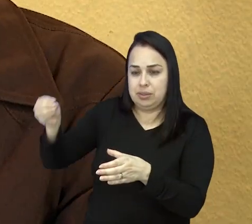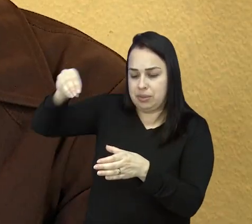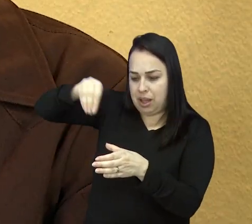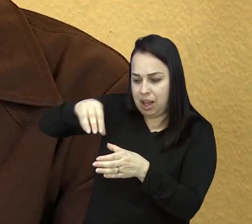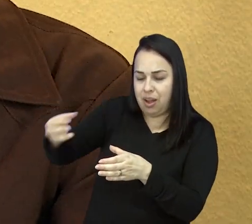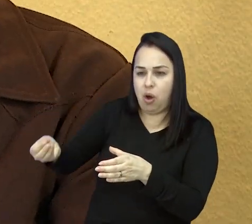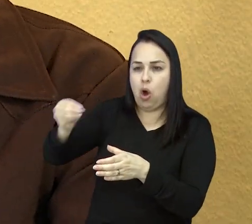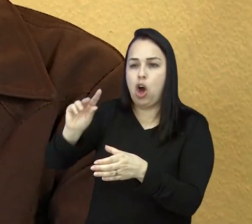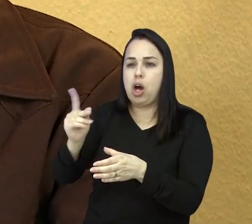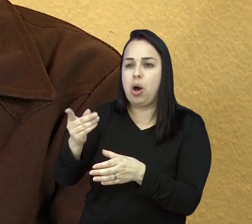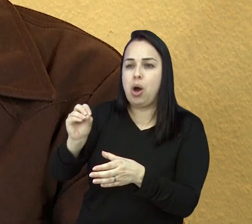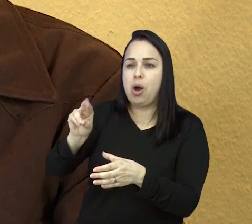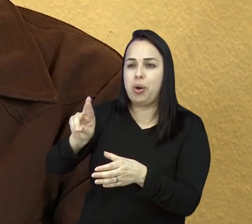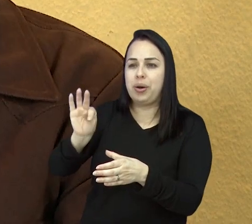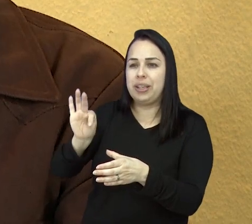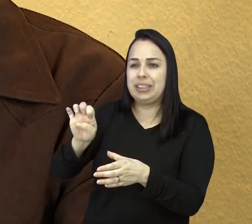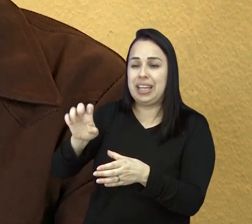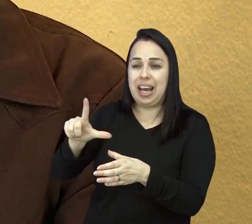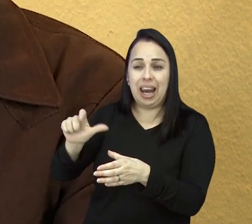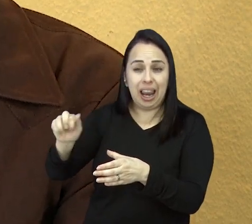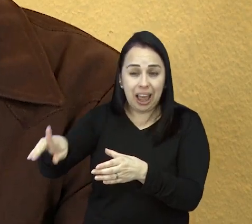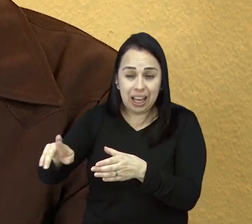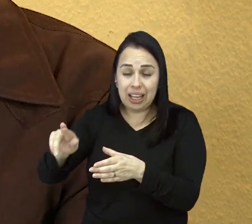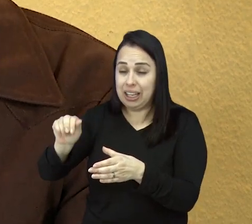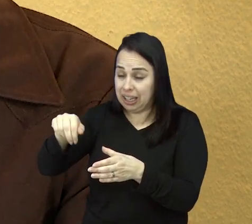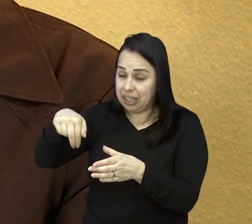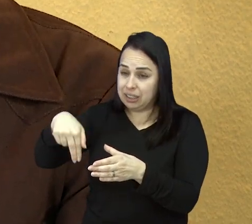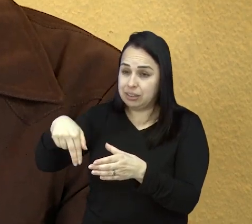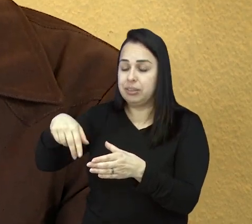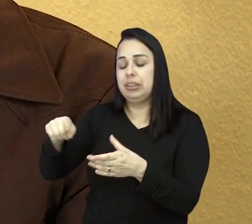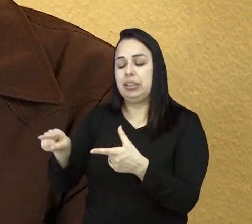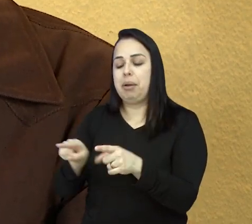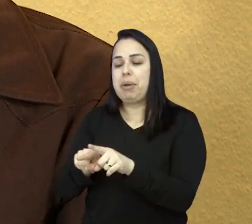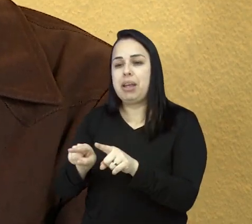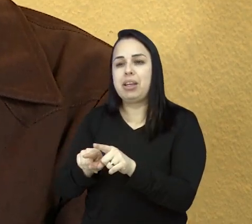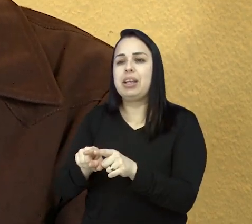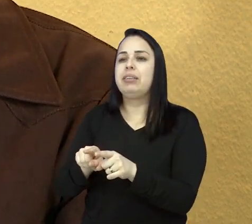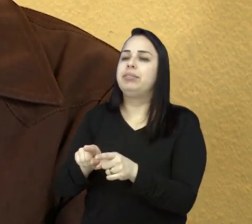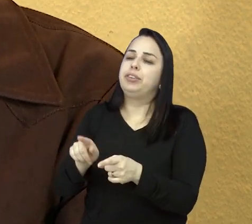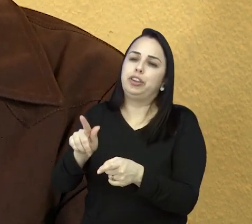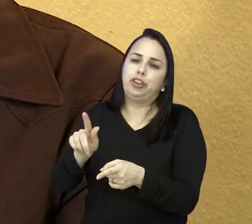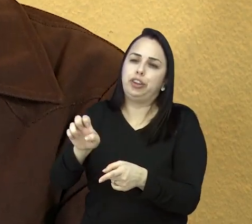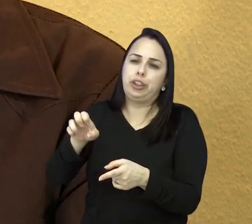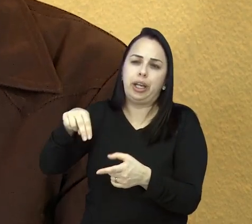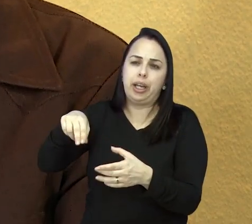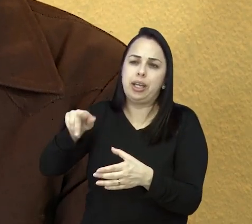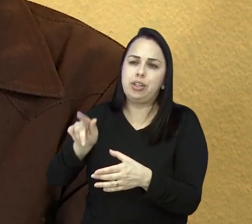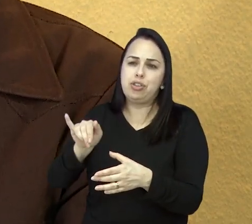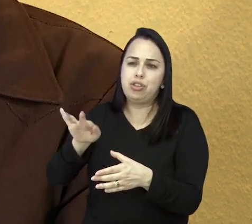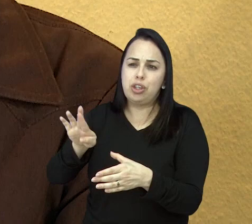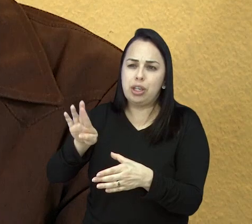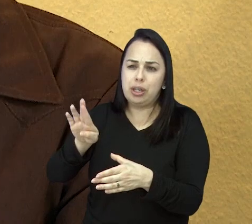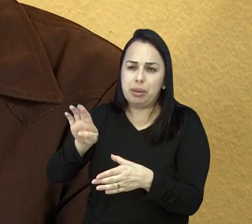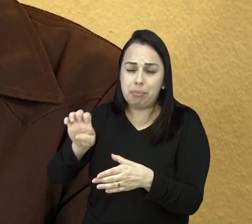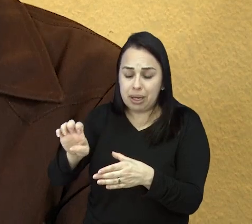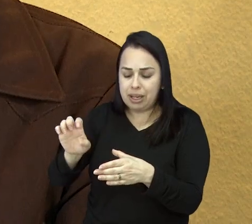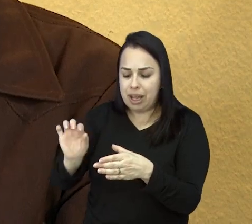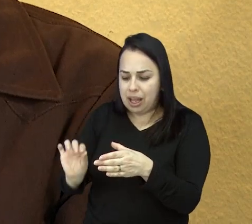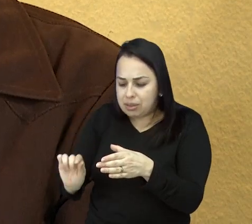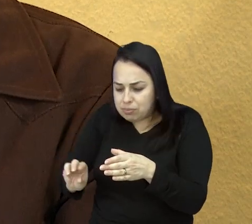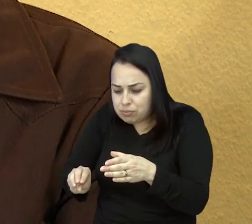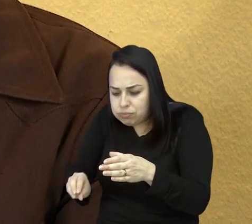por exemplo, de hortelã, capim-limão, ou mesmo de gengibre, força um pouquinho essa água